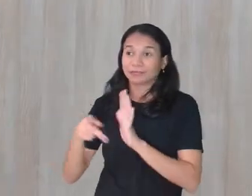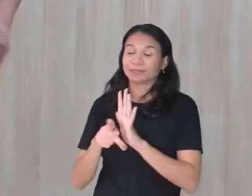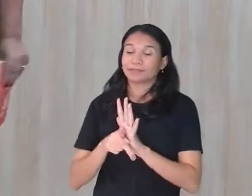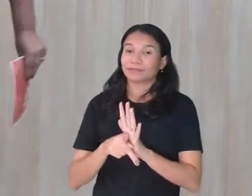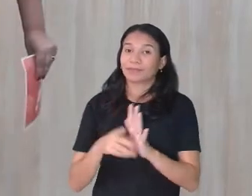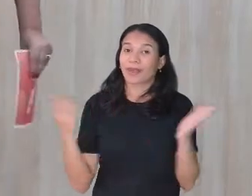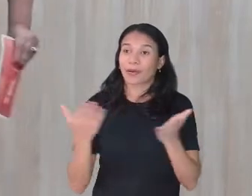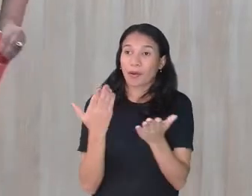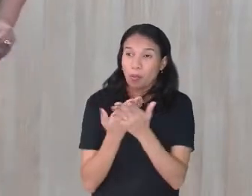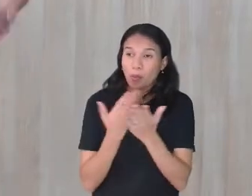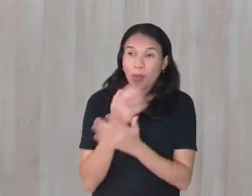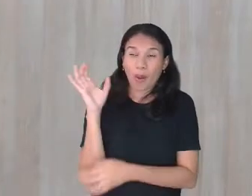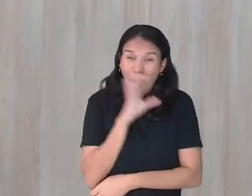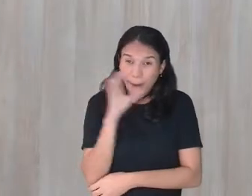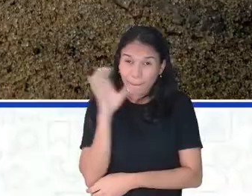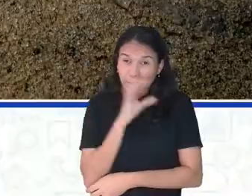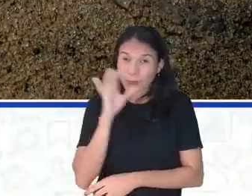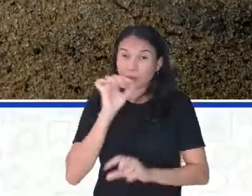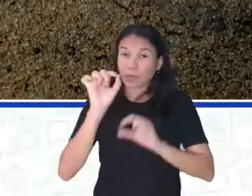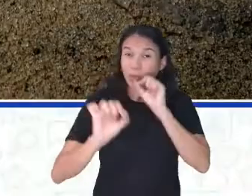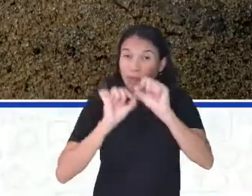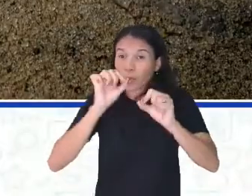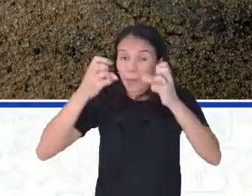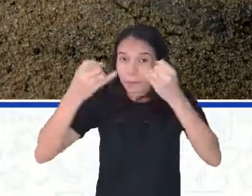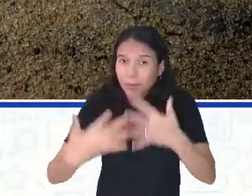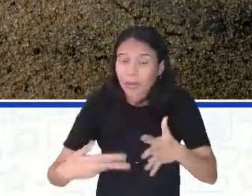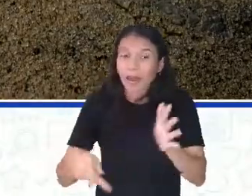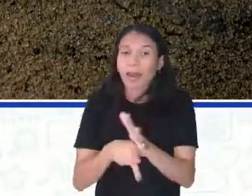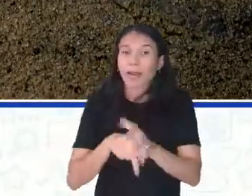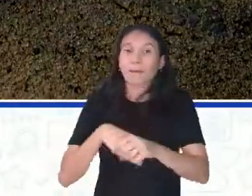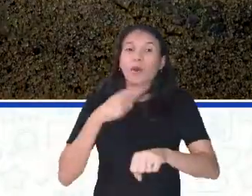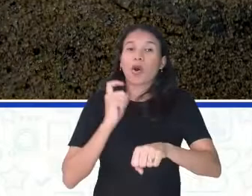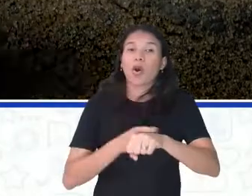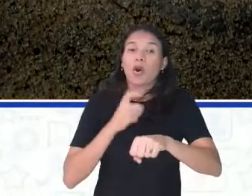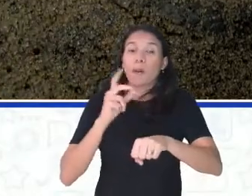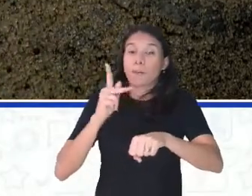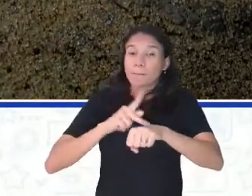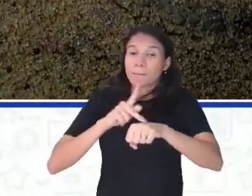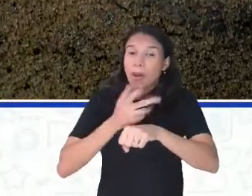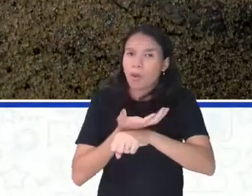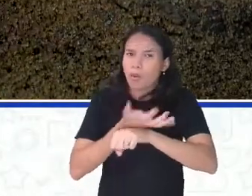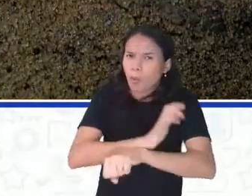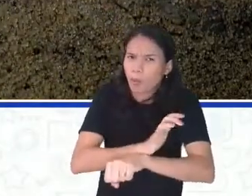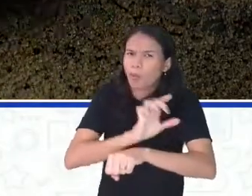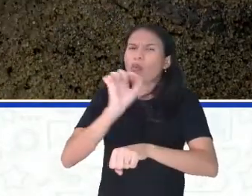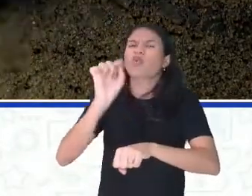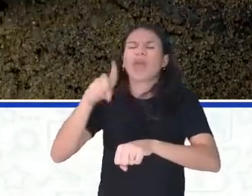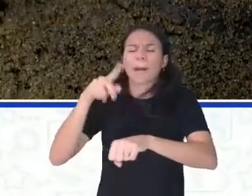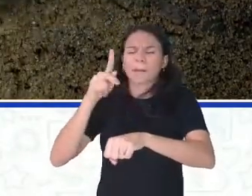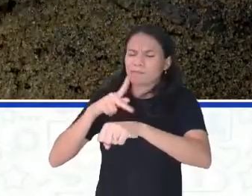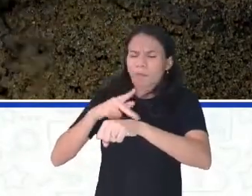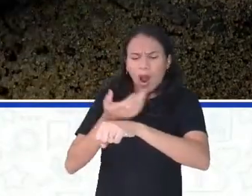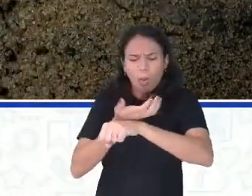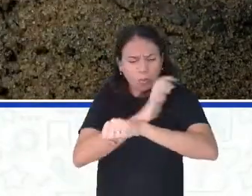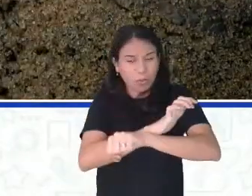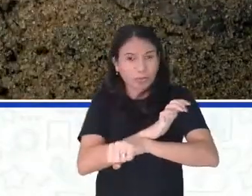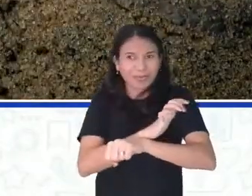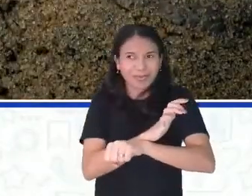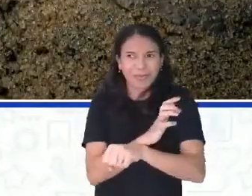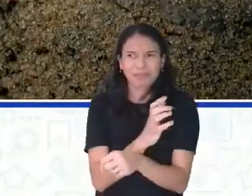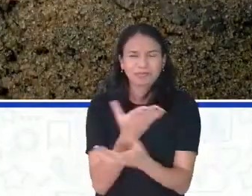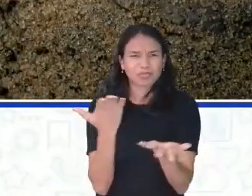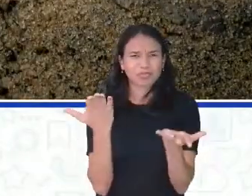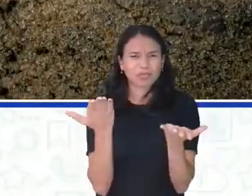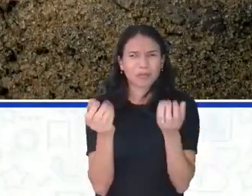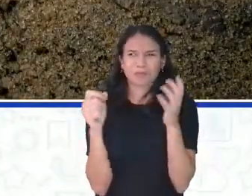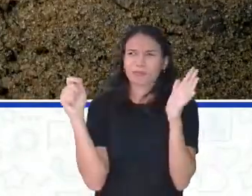Mas vamos rapidinho falar de fósseis. Ô professor, e o que são fósseis? Eu trouxe um monte de